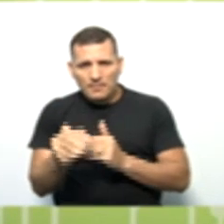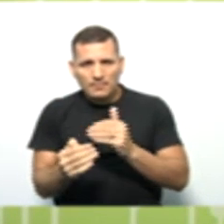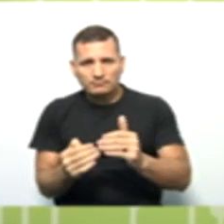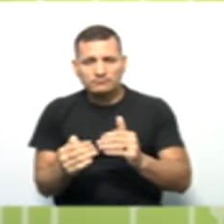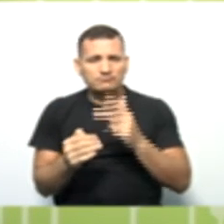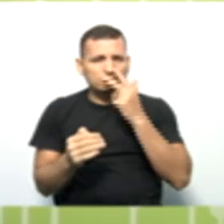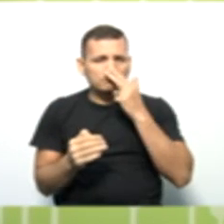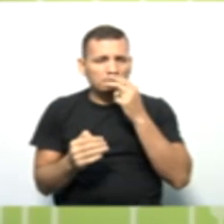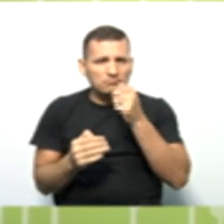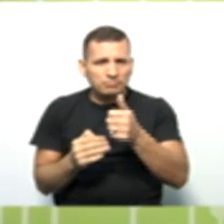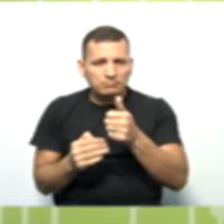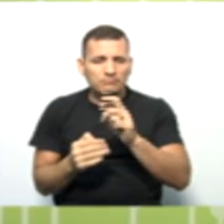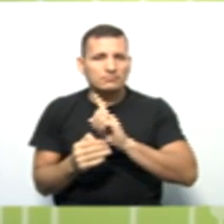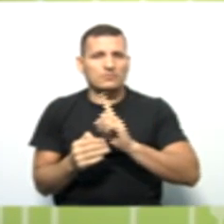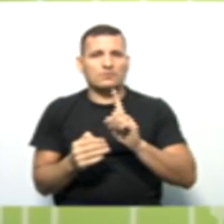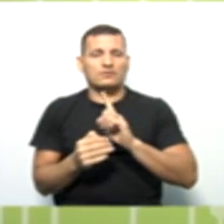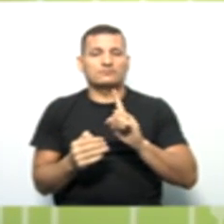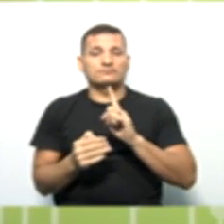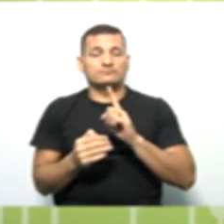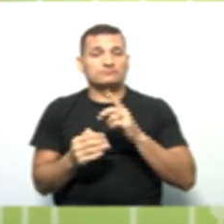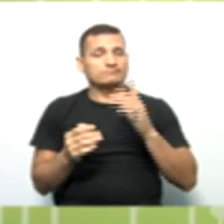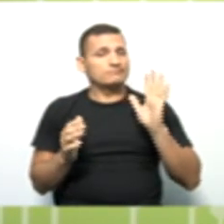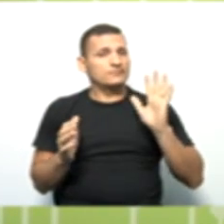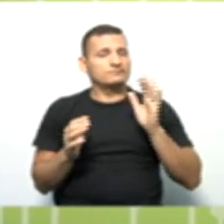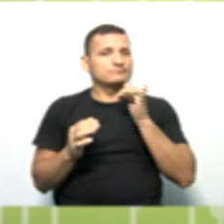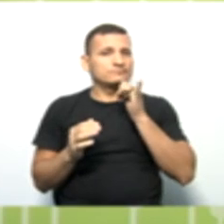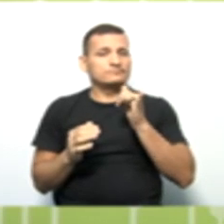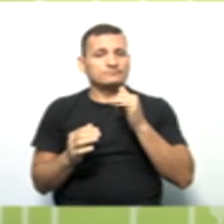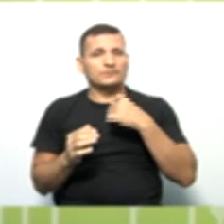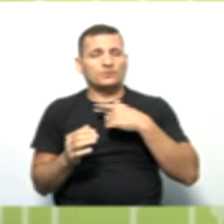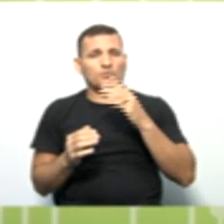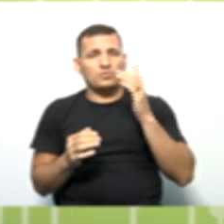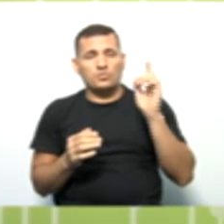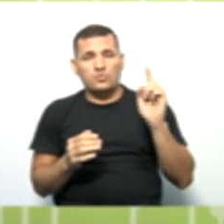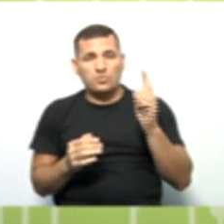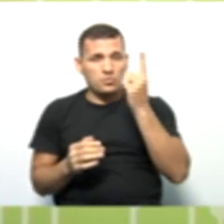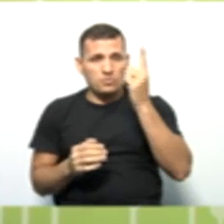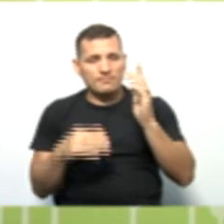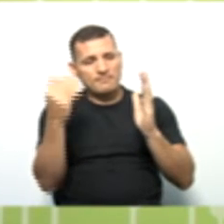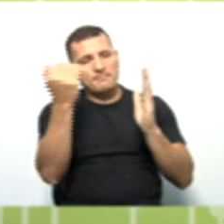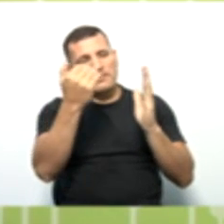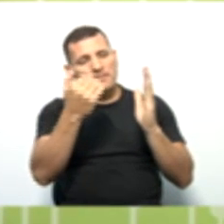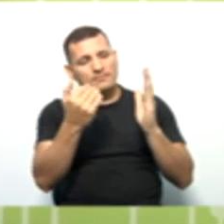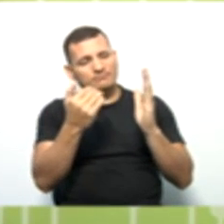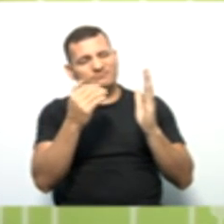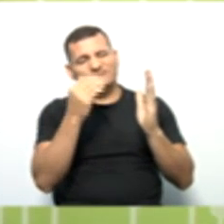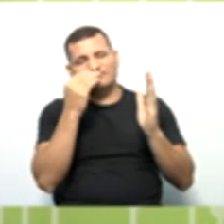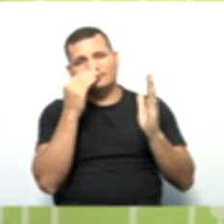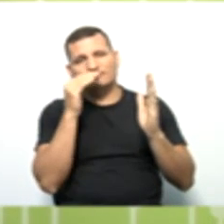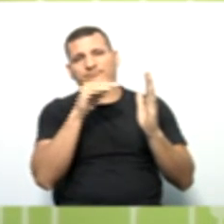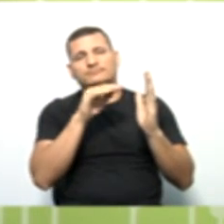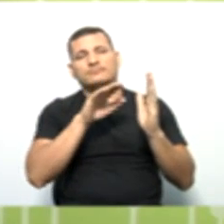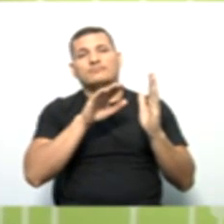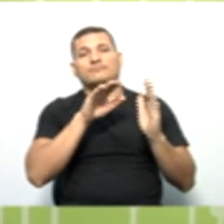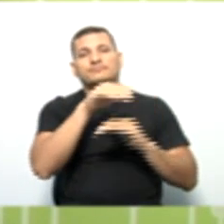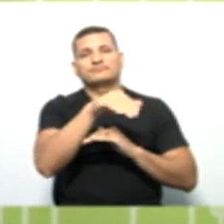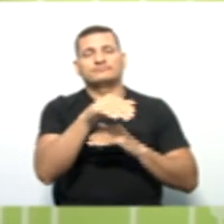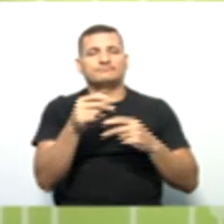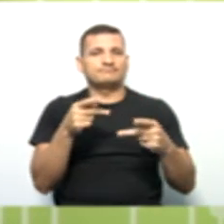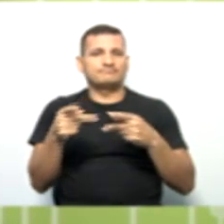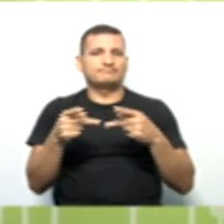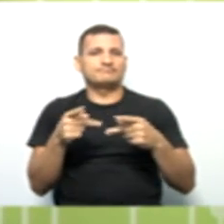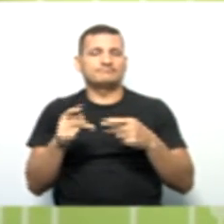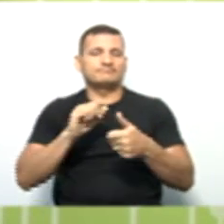gente? E detalhe, se eu deixar de seguir um passo desse, aí meu projeto já vai tender a ter